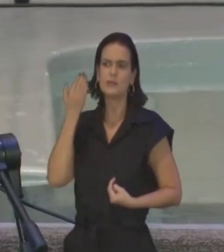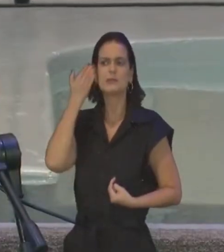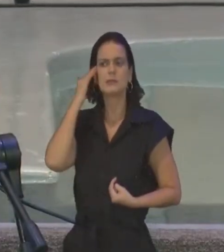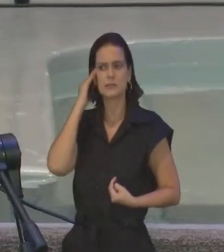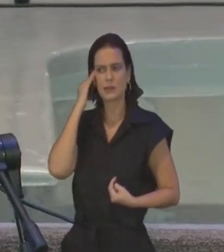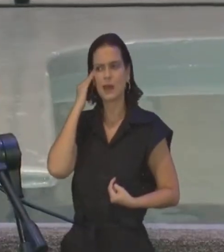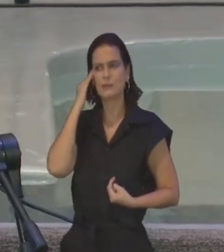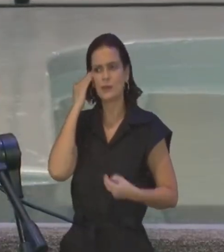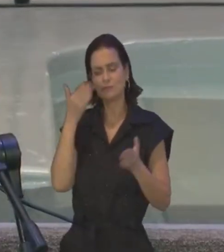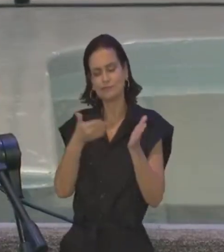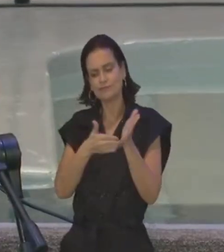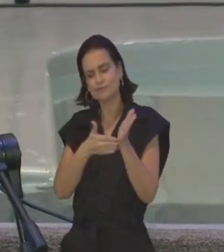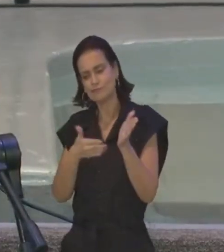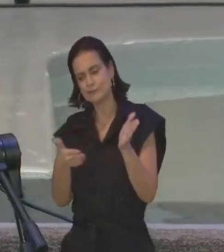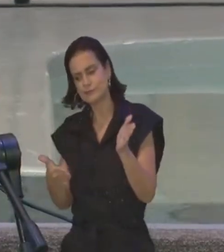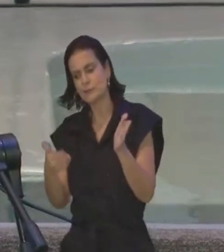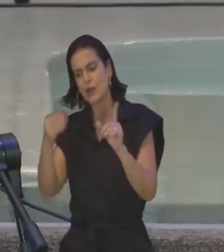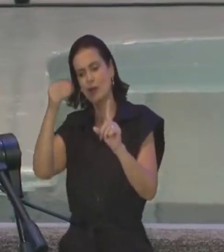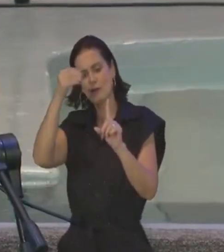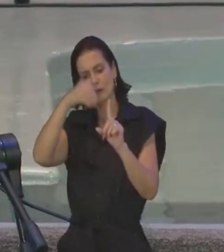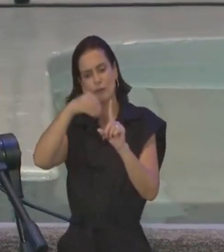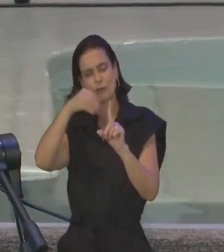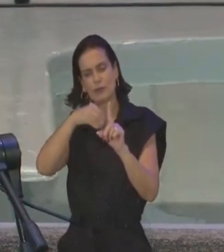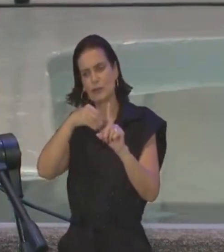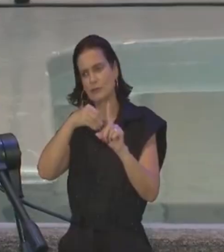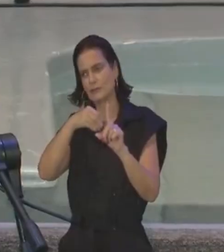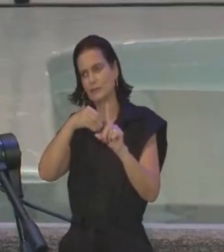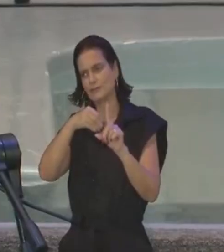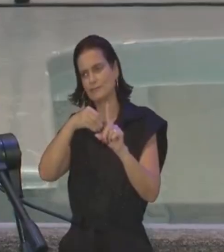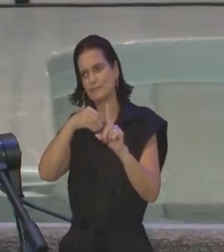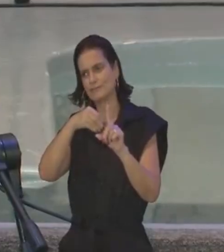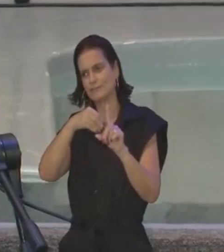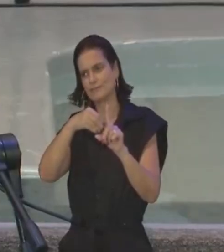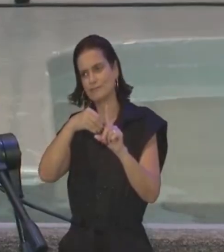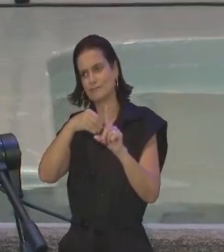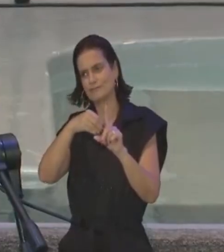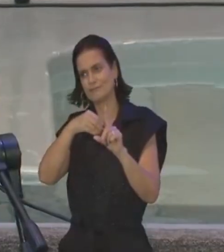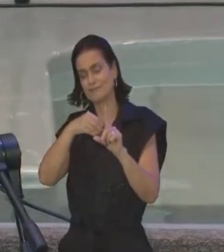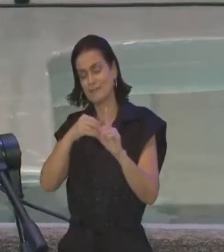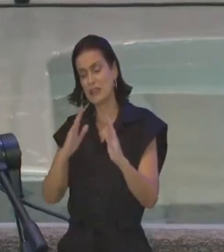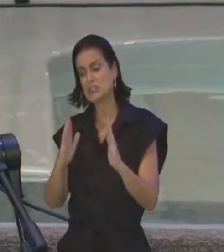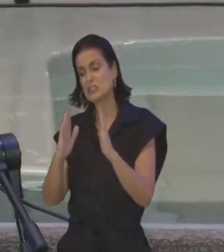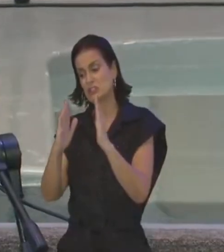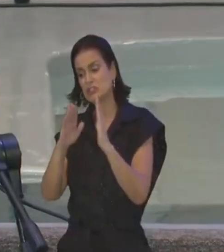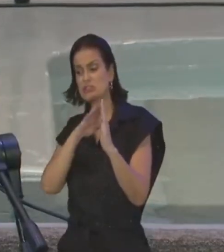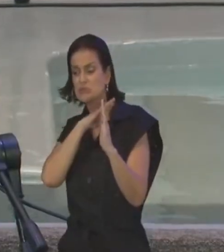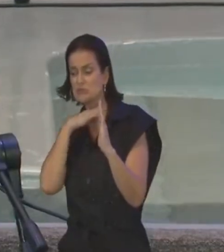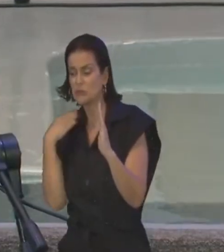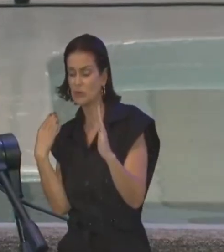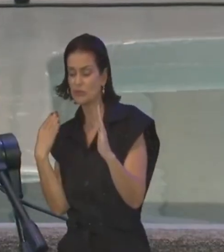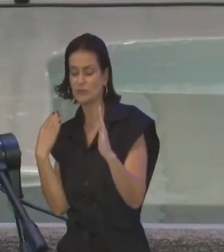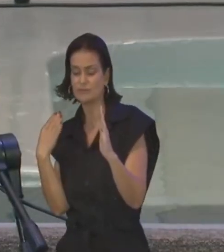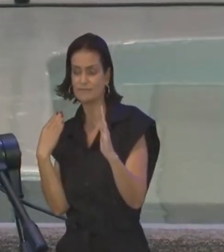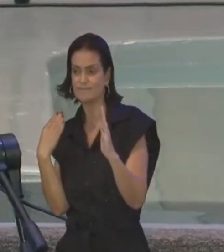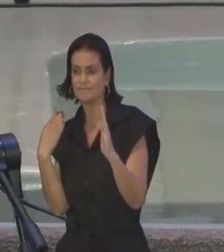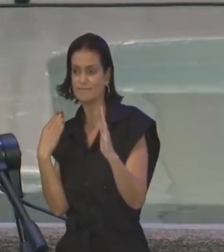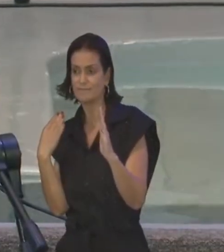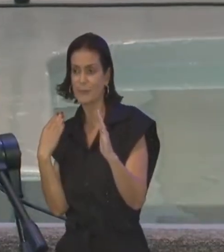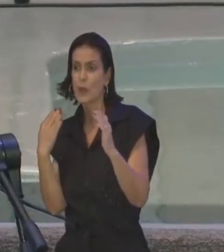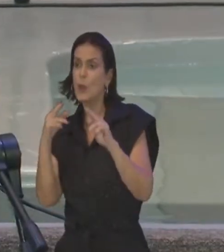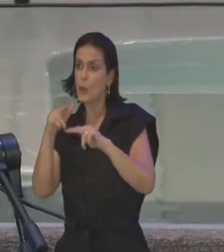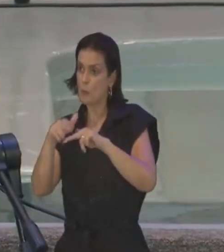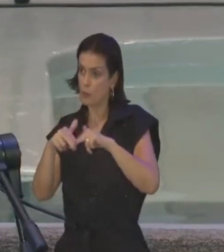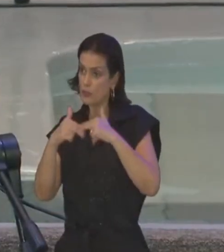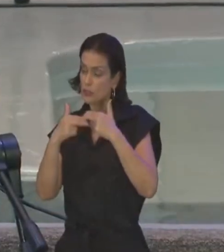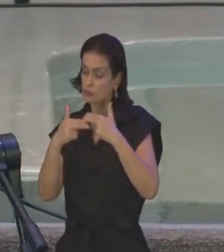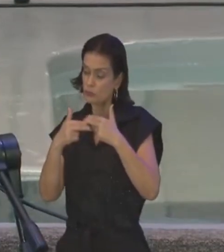que está perdido, que está vulnerável e que nada pode fazer diante da morte. E é por isso que ele tem que ir, e a